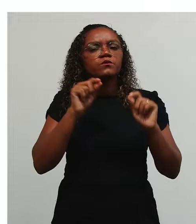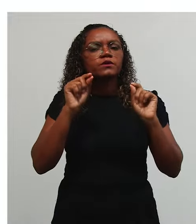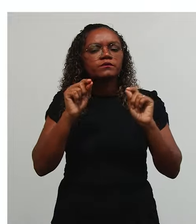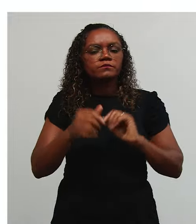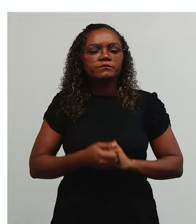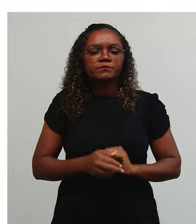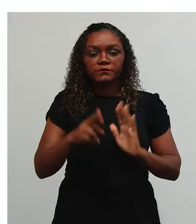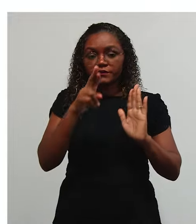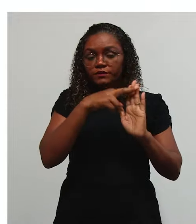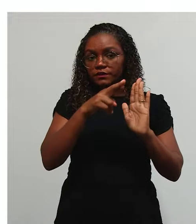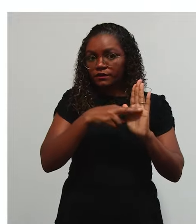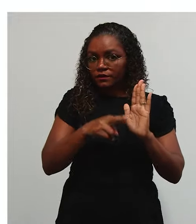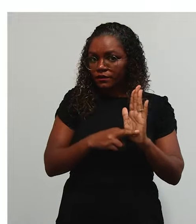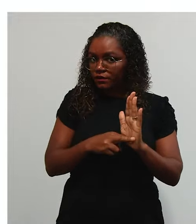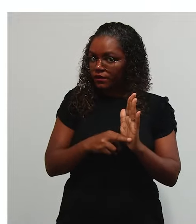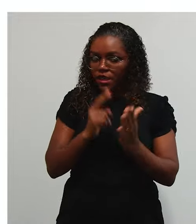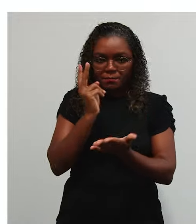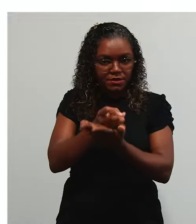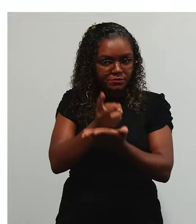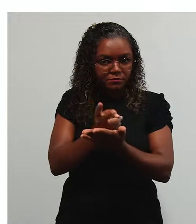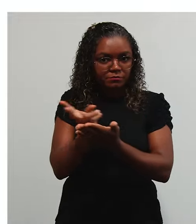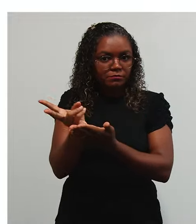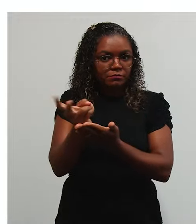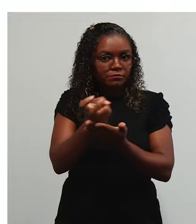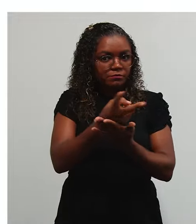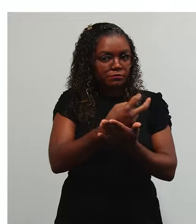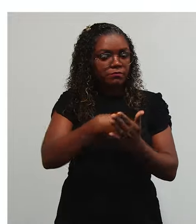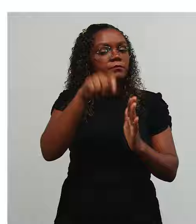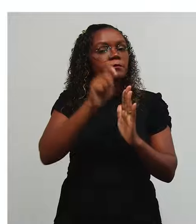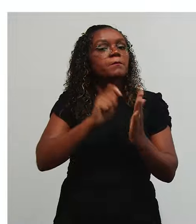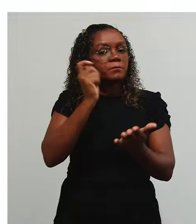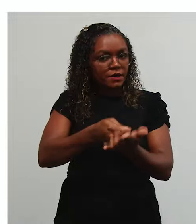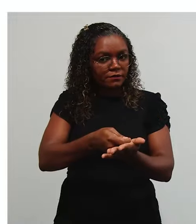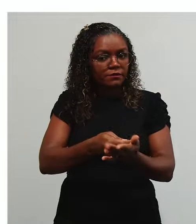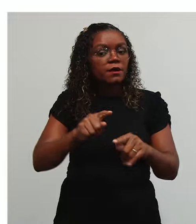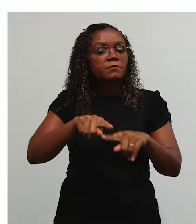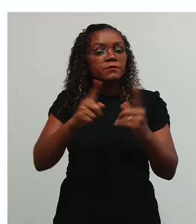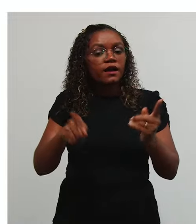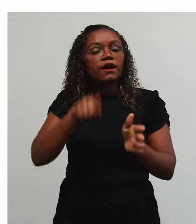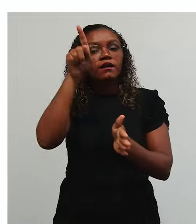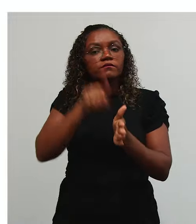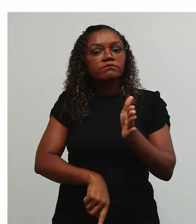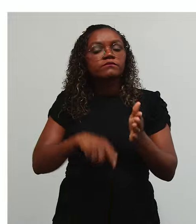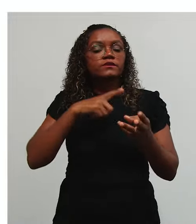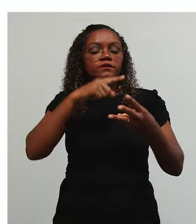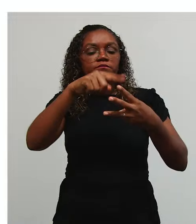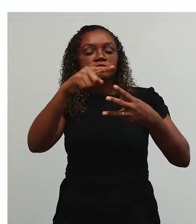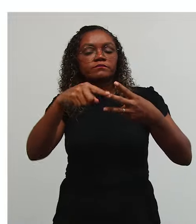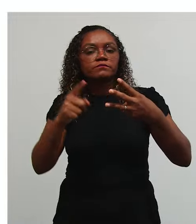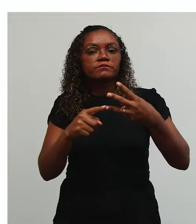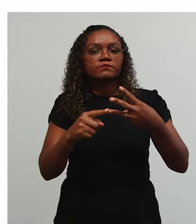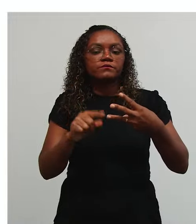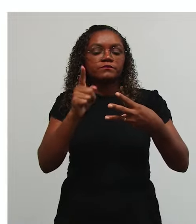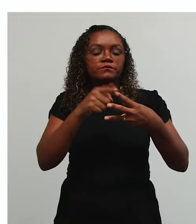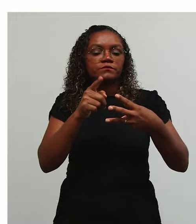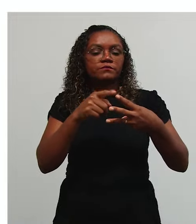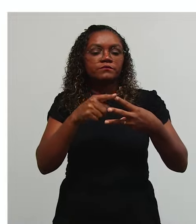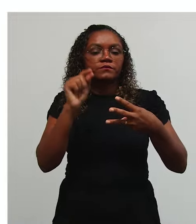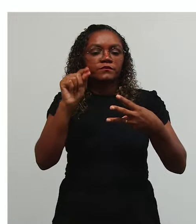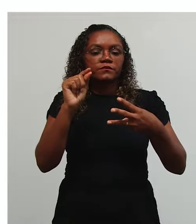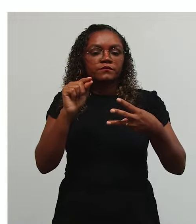a ideia a regra é sempre pagar tributos mas tem três exceções que eu vou passar aqui para